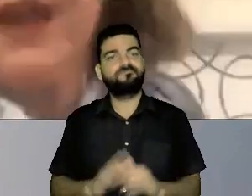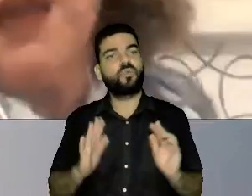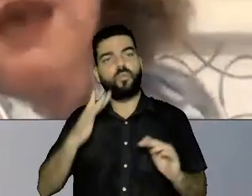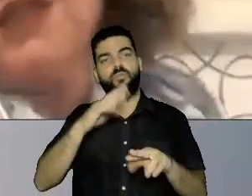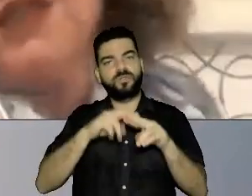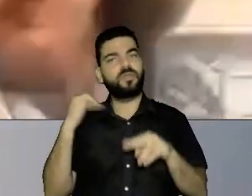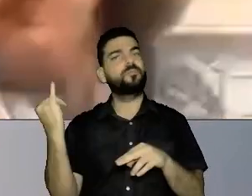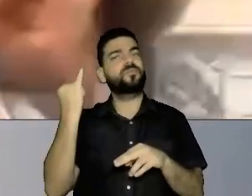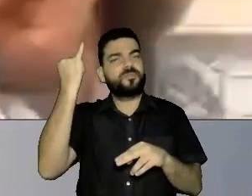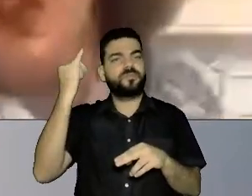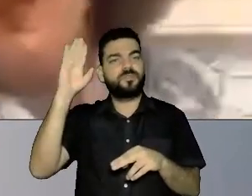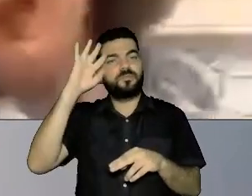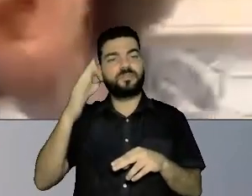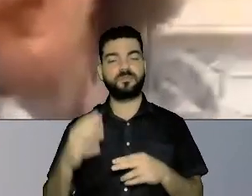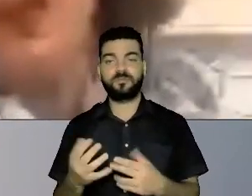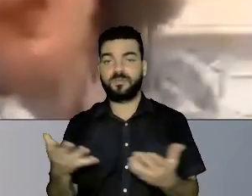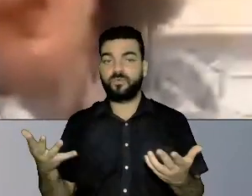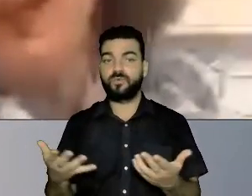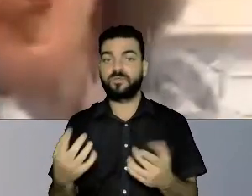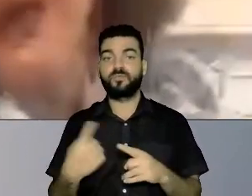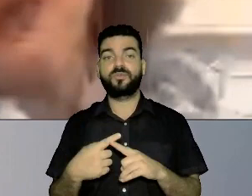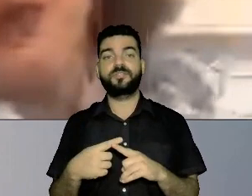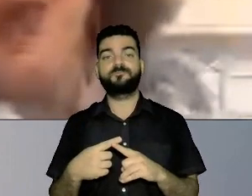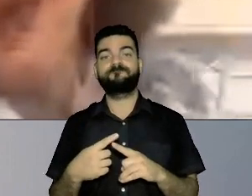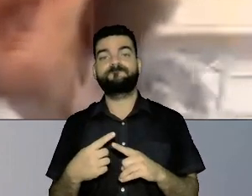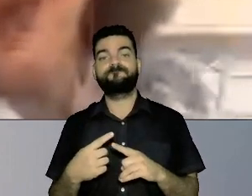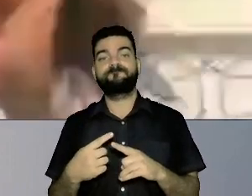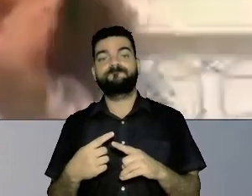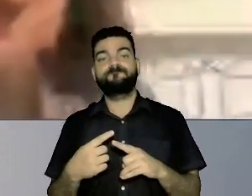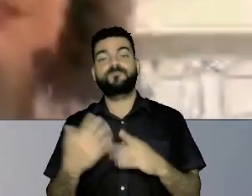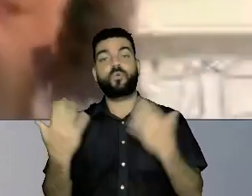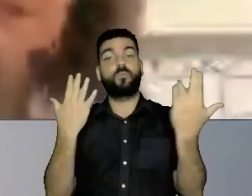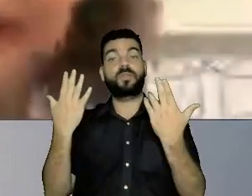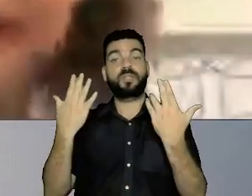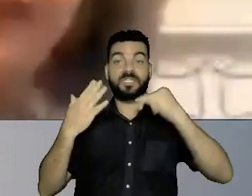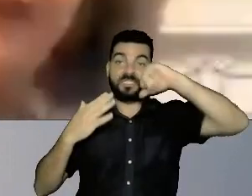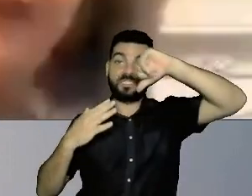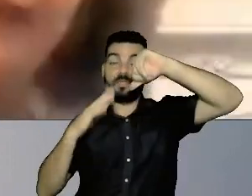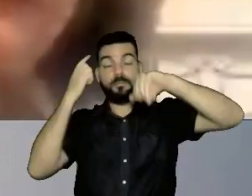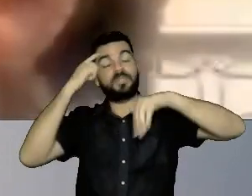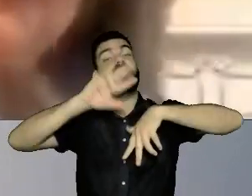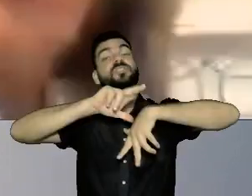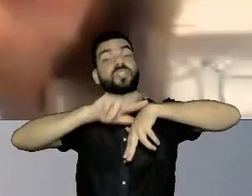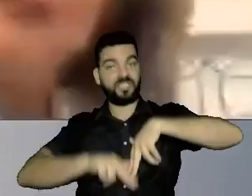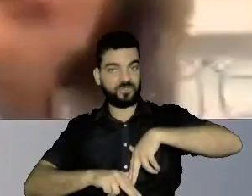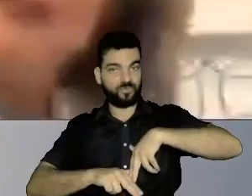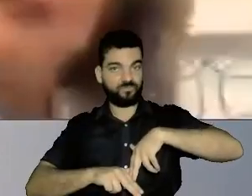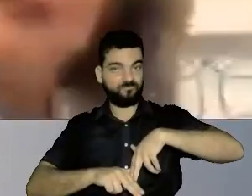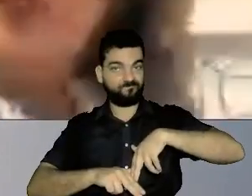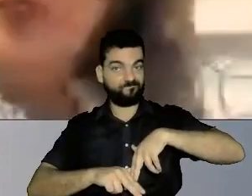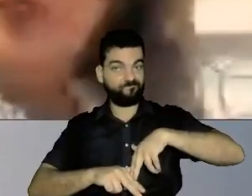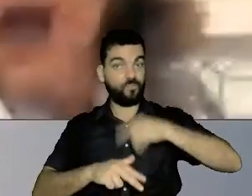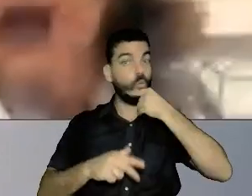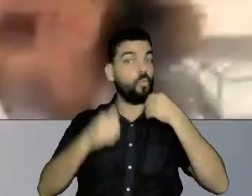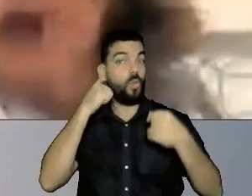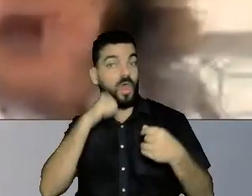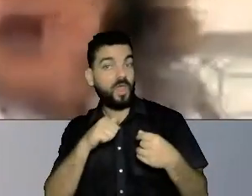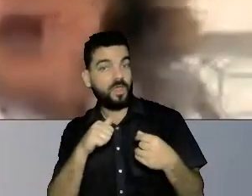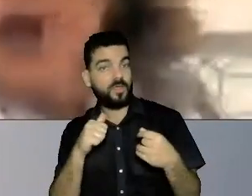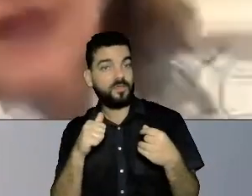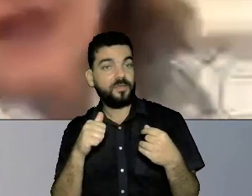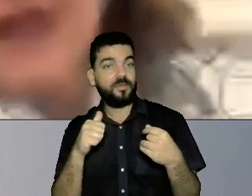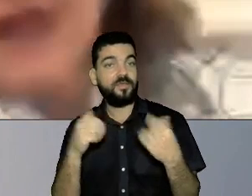gente, quando a gente fala de desnudar gênero, a gente quer também pensar no lugar